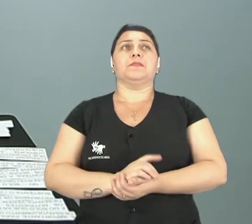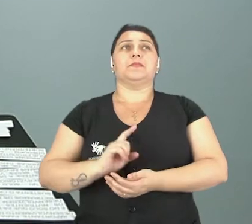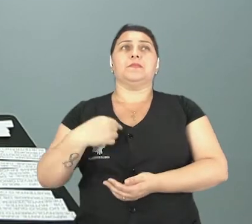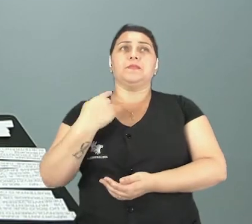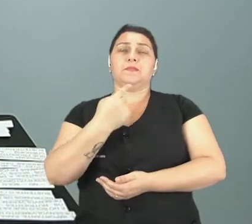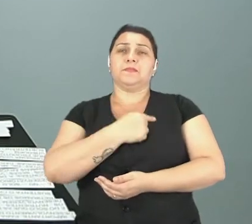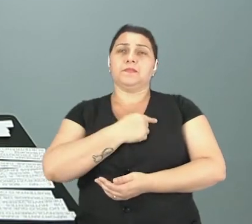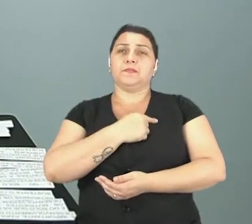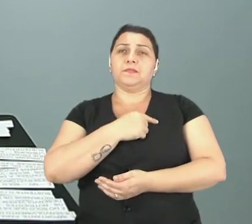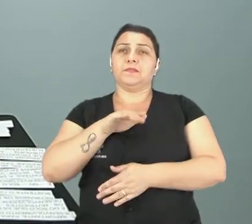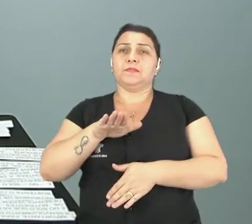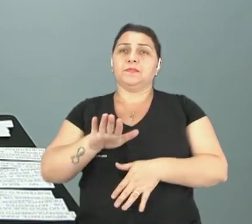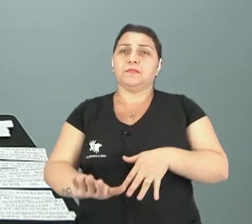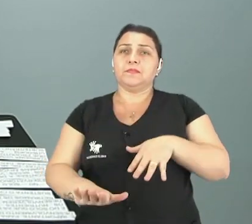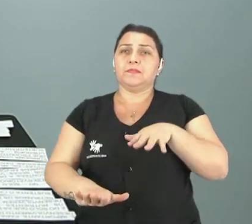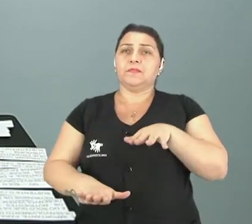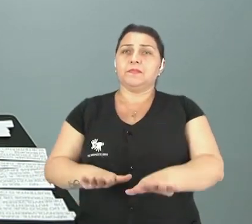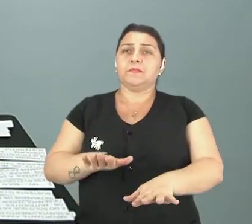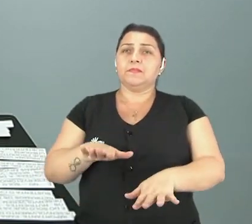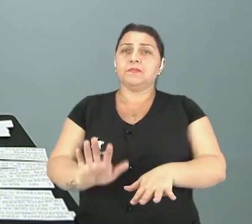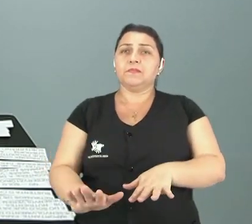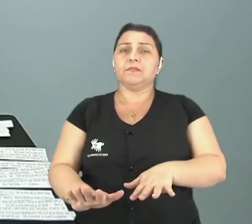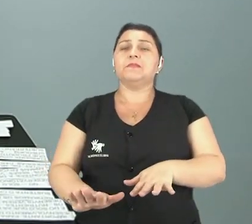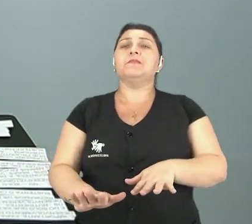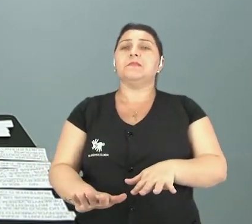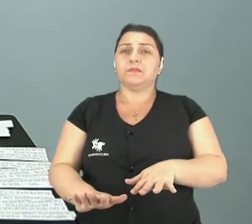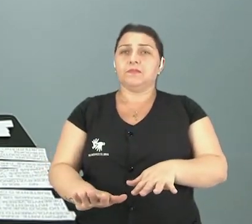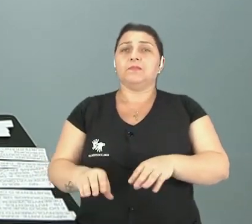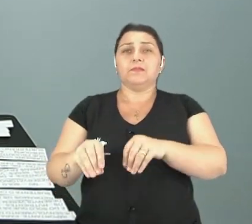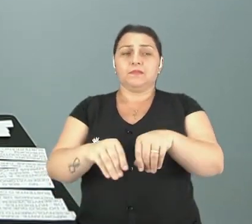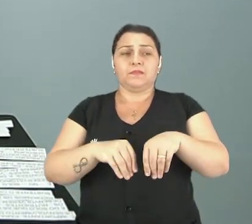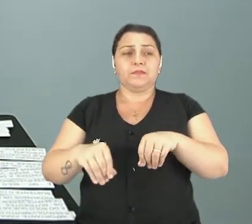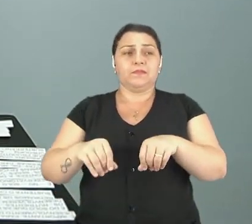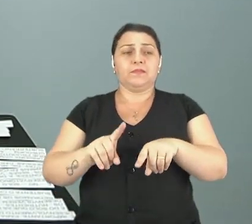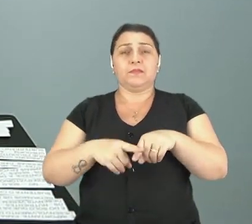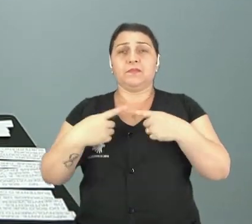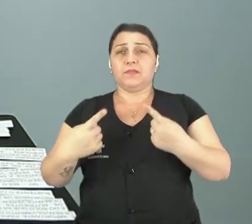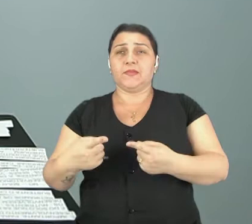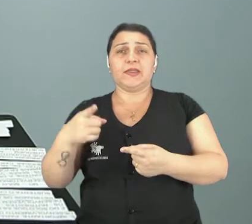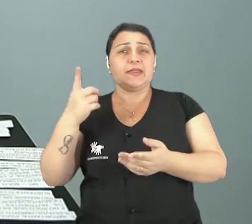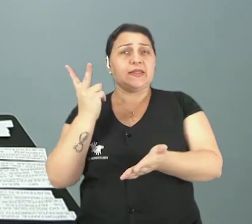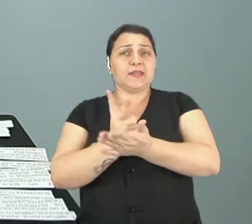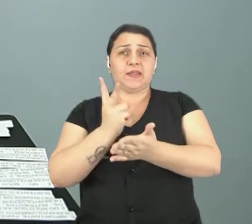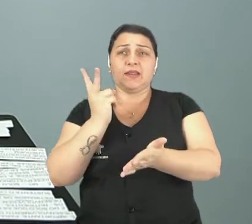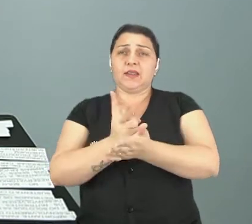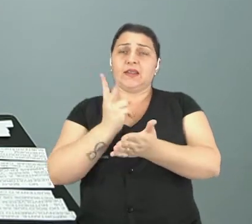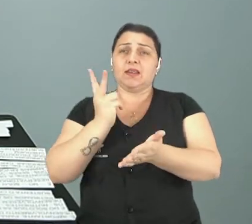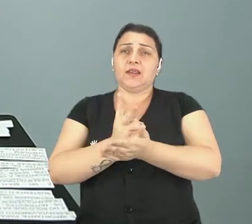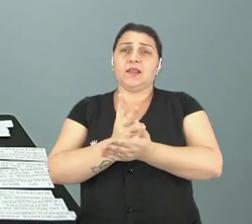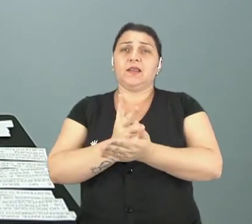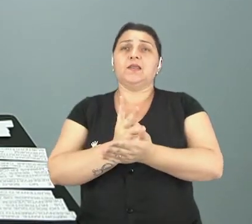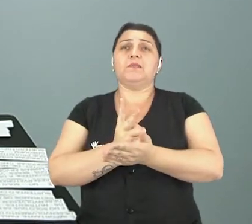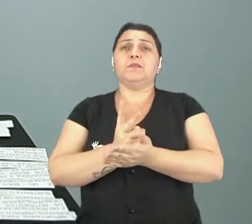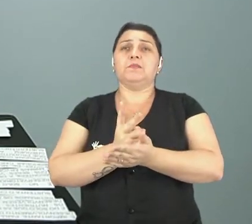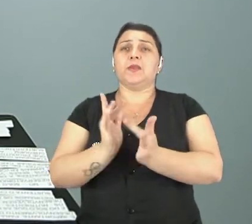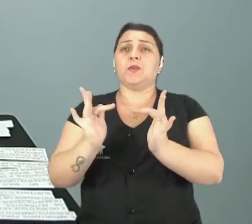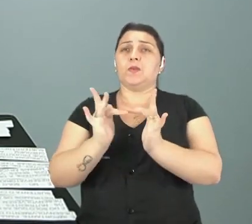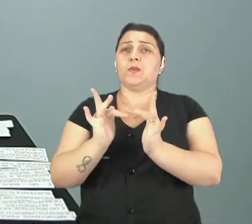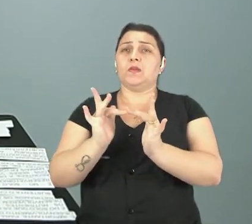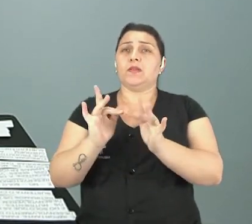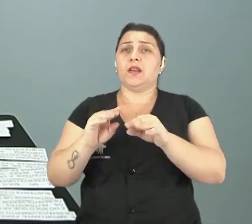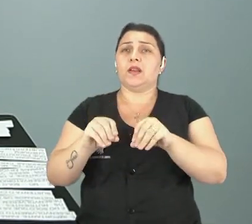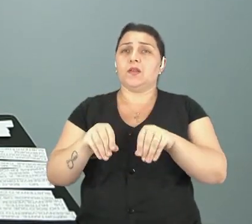Nós pisamos no solo, muito bem, mas não é toda hora que nós estamos ali em contato com o